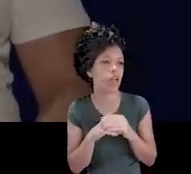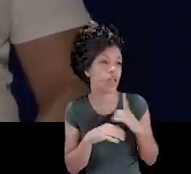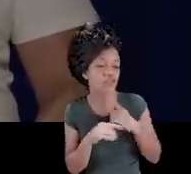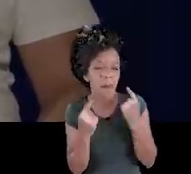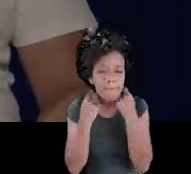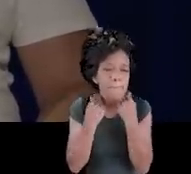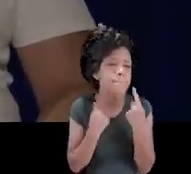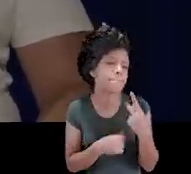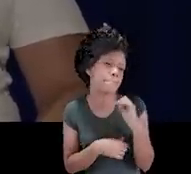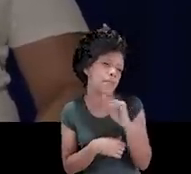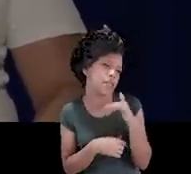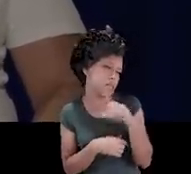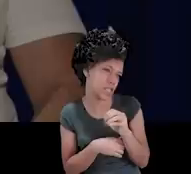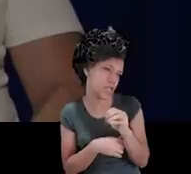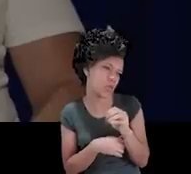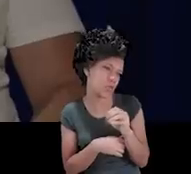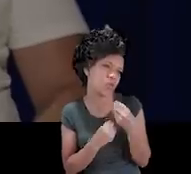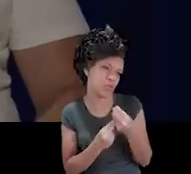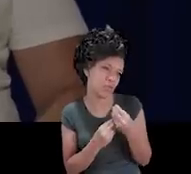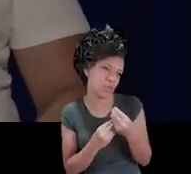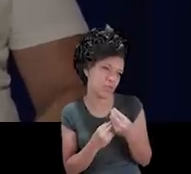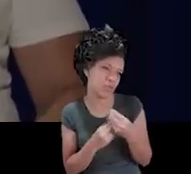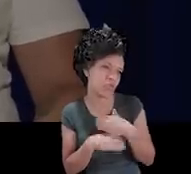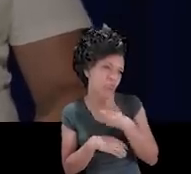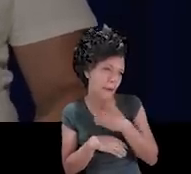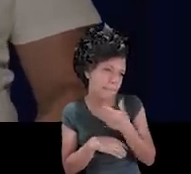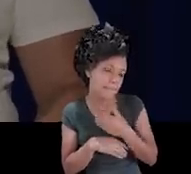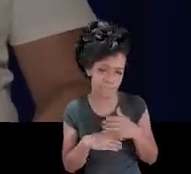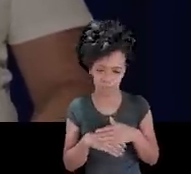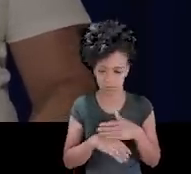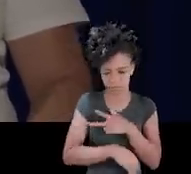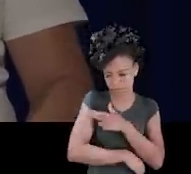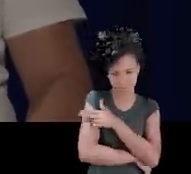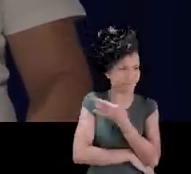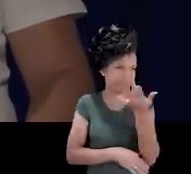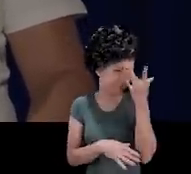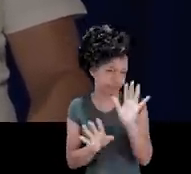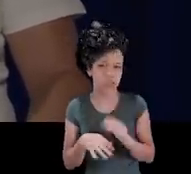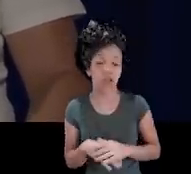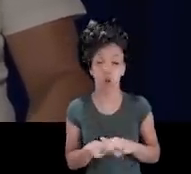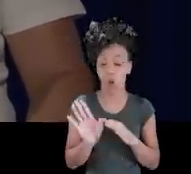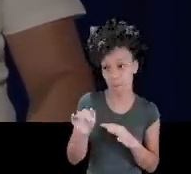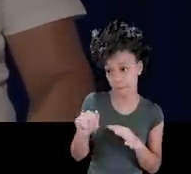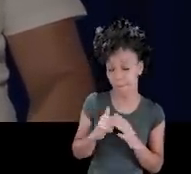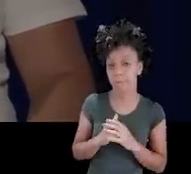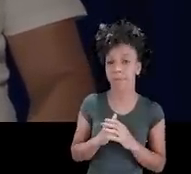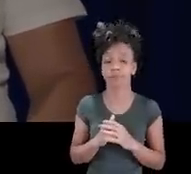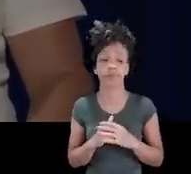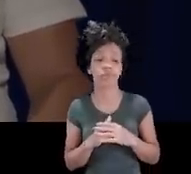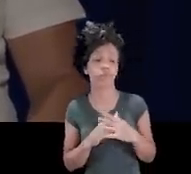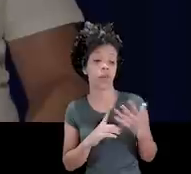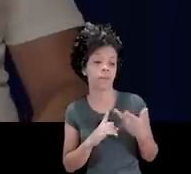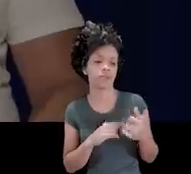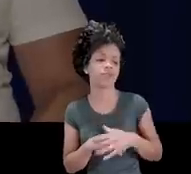cara. O pezinho de uma manga de camisa, sei lá o que era. Aí ele, uma vez ele falou pra mim, ó, se me convém.